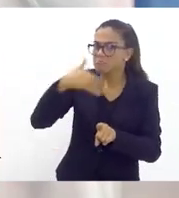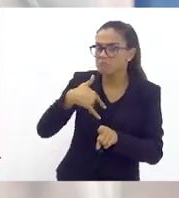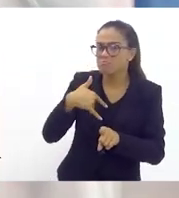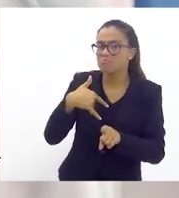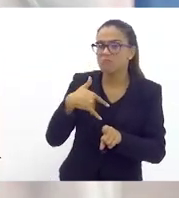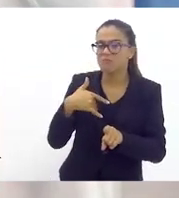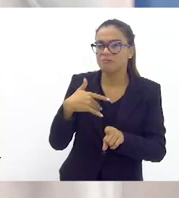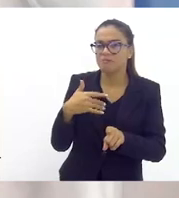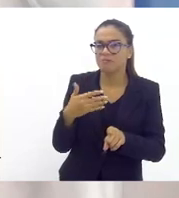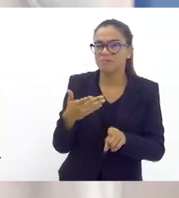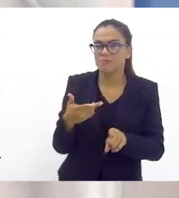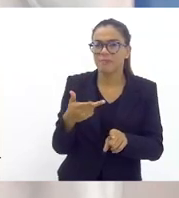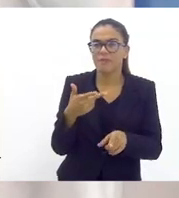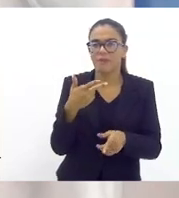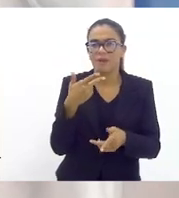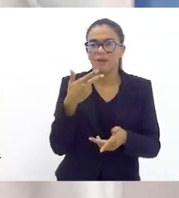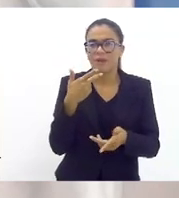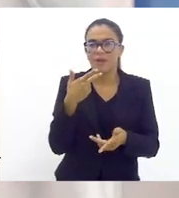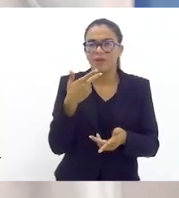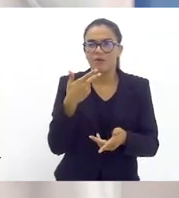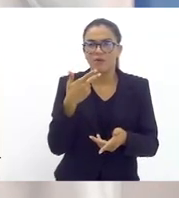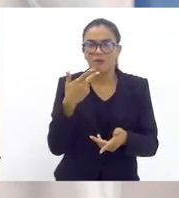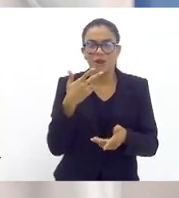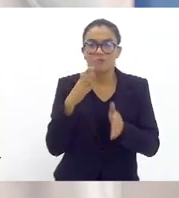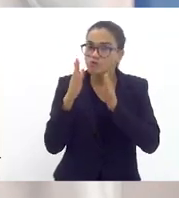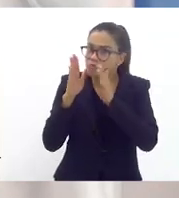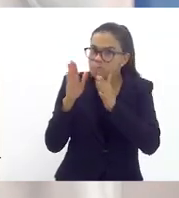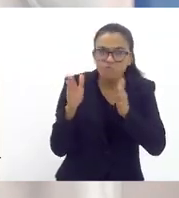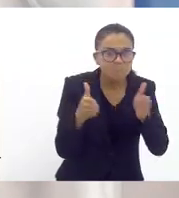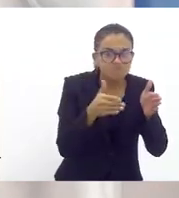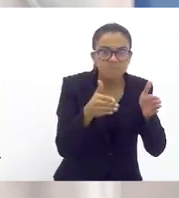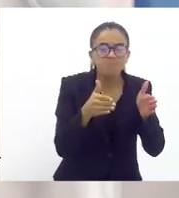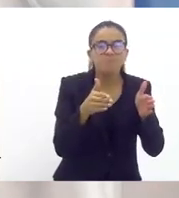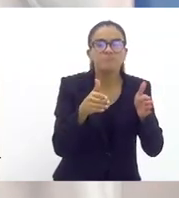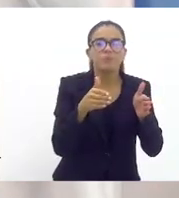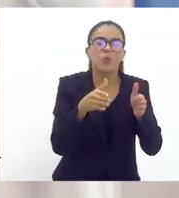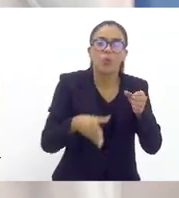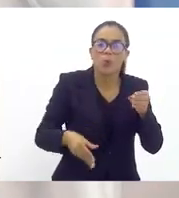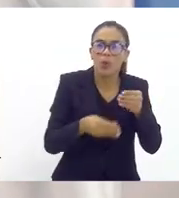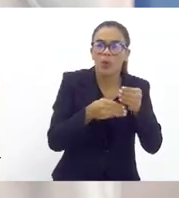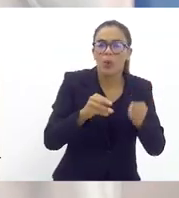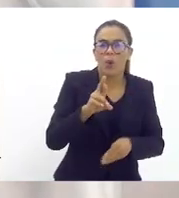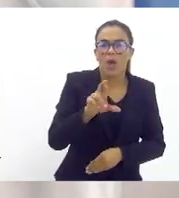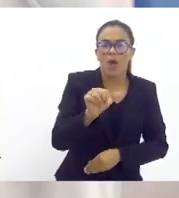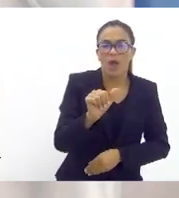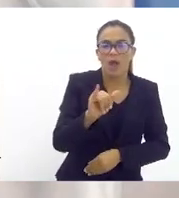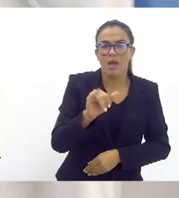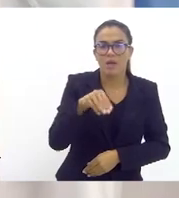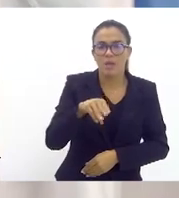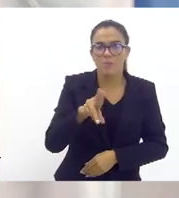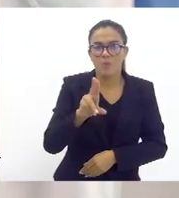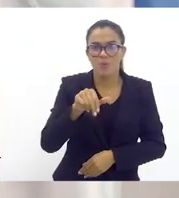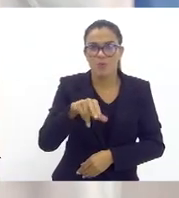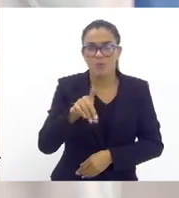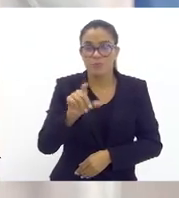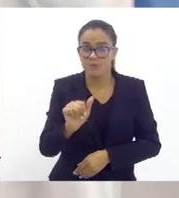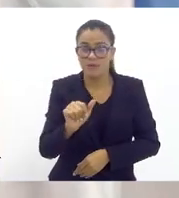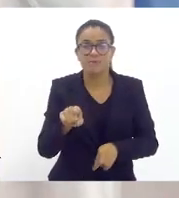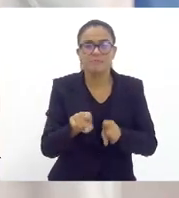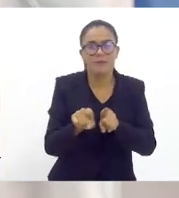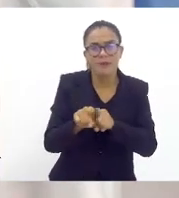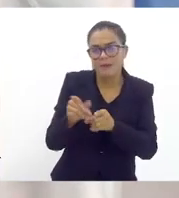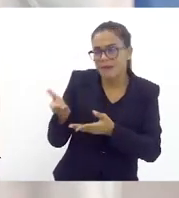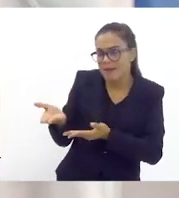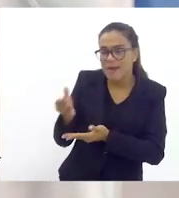fala muito direcionada aqui com o que colocou Raimunda, com enfim, o que